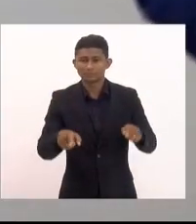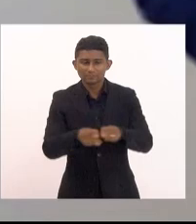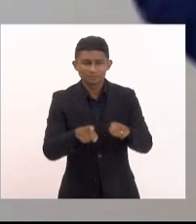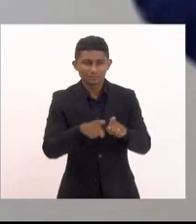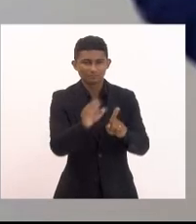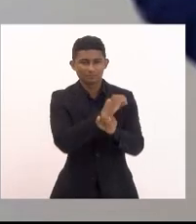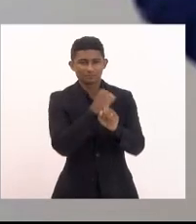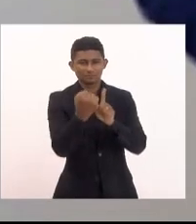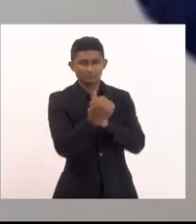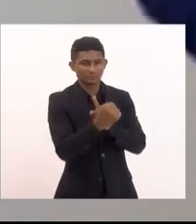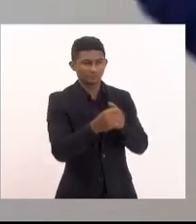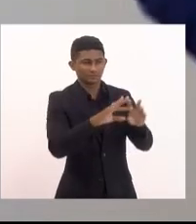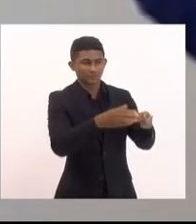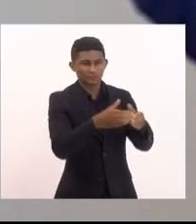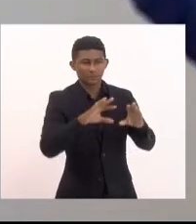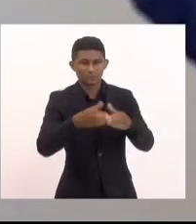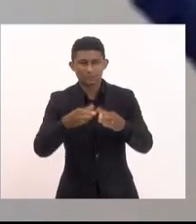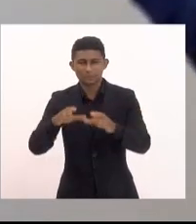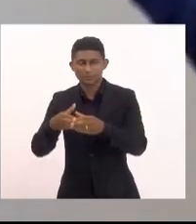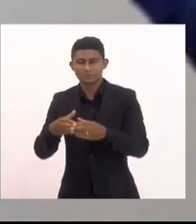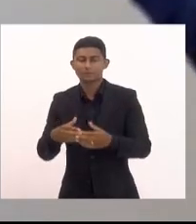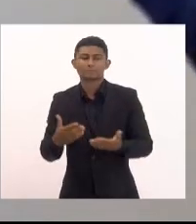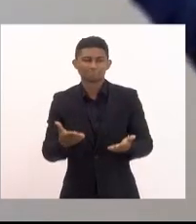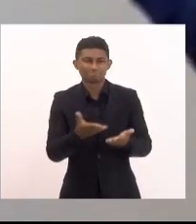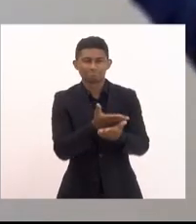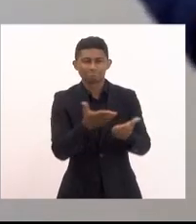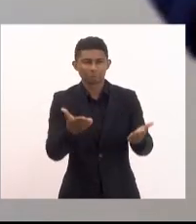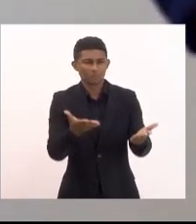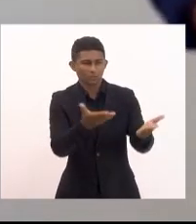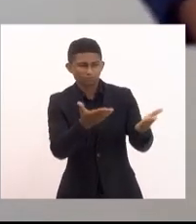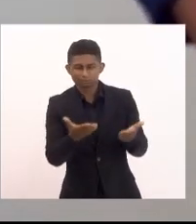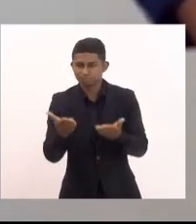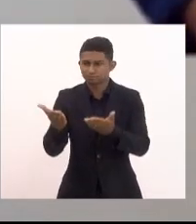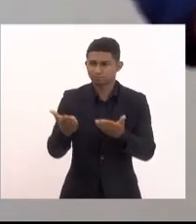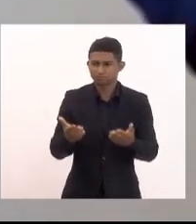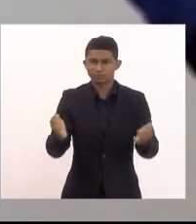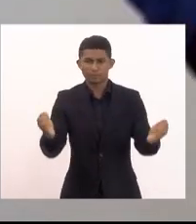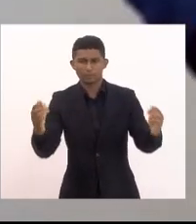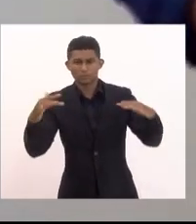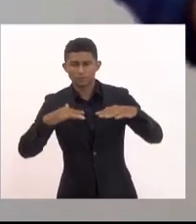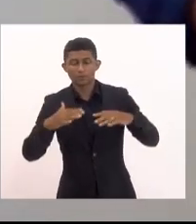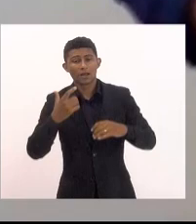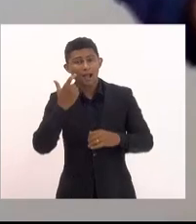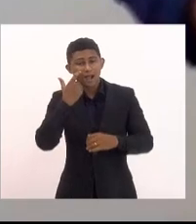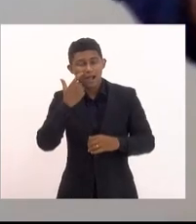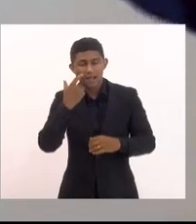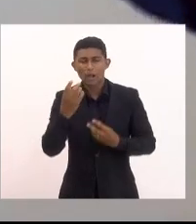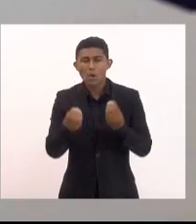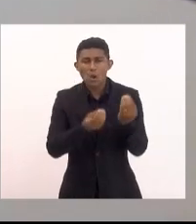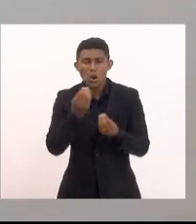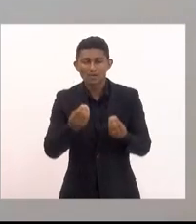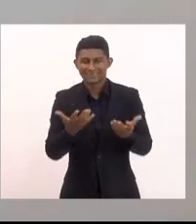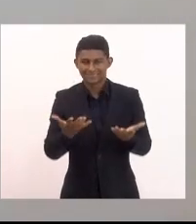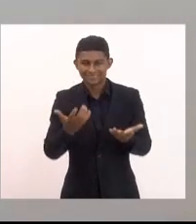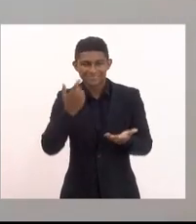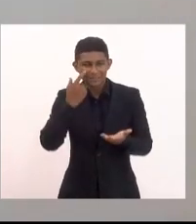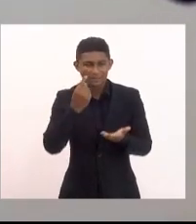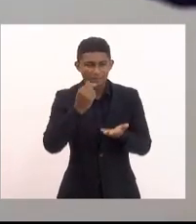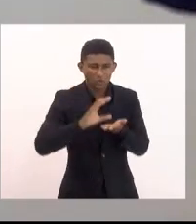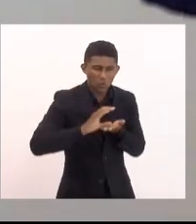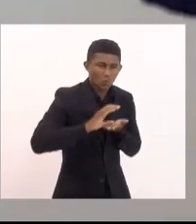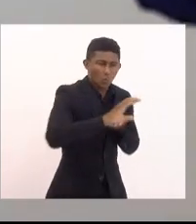sociedade, INEPAC e afins, para a gente discutir, inclusive, um financiamento para as ações de preservação do